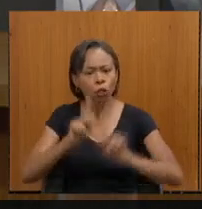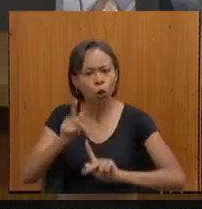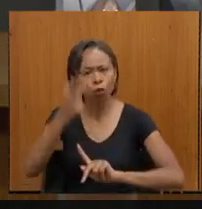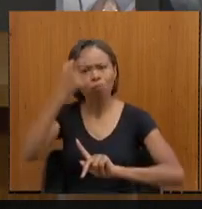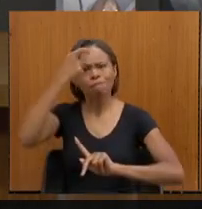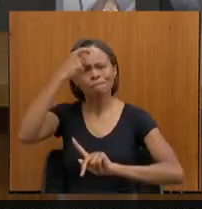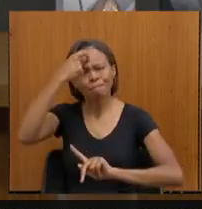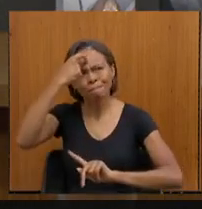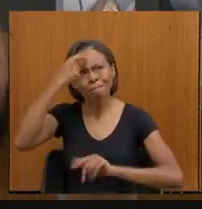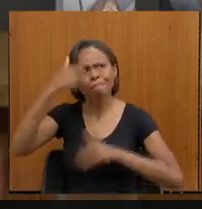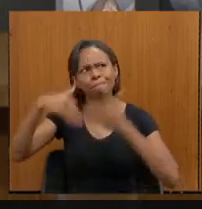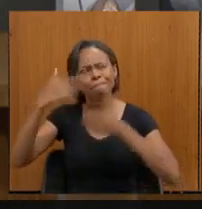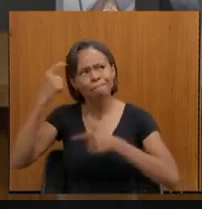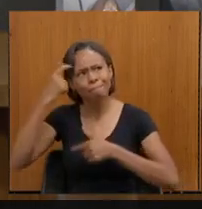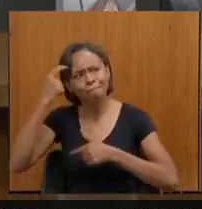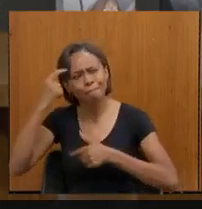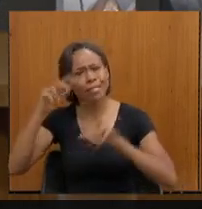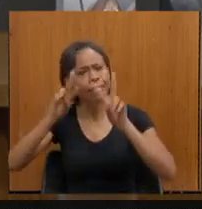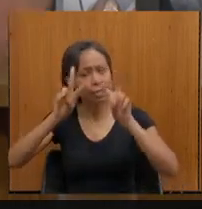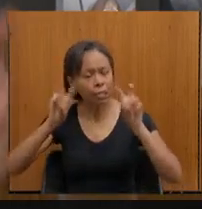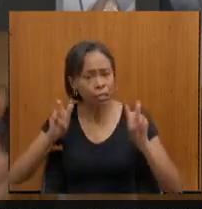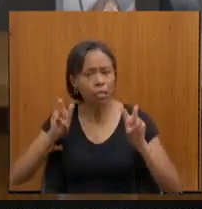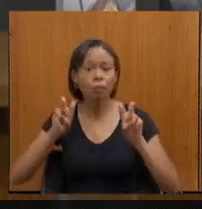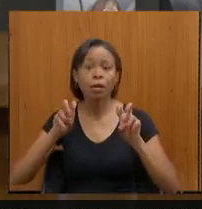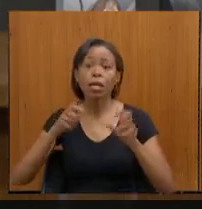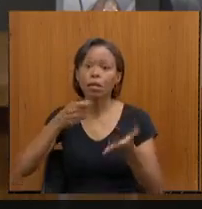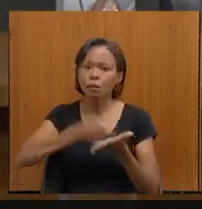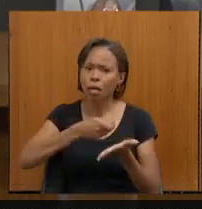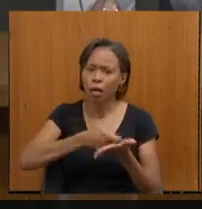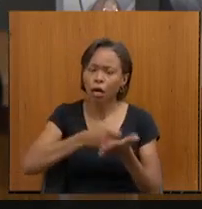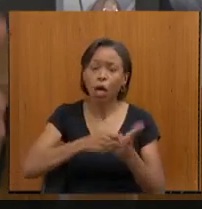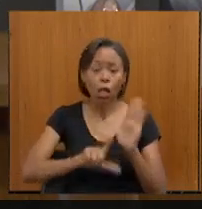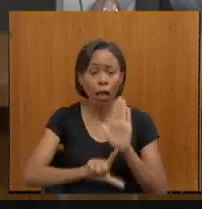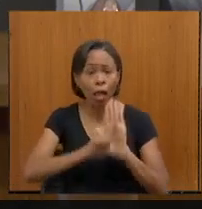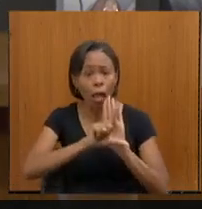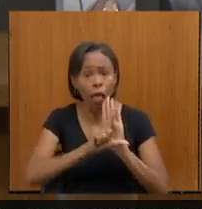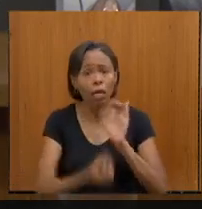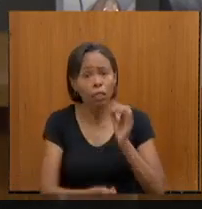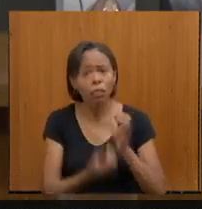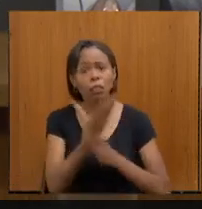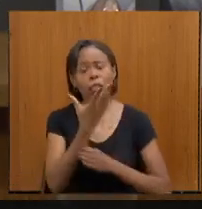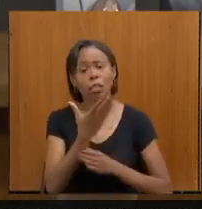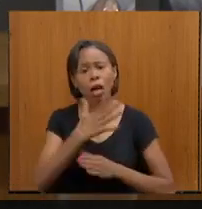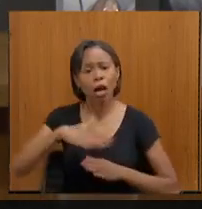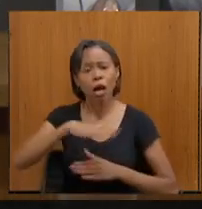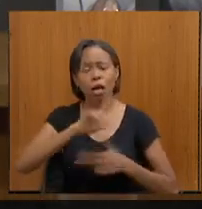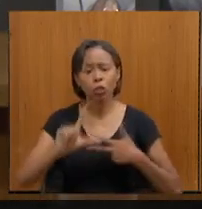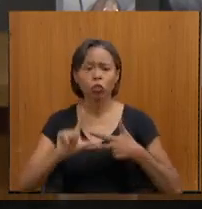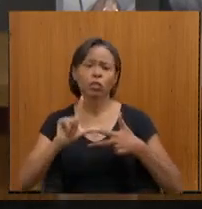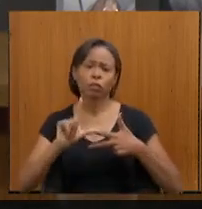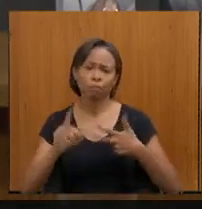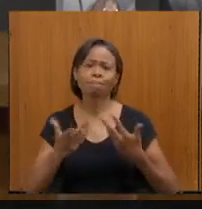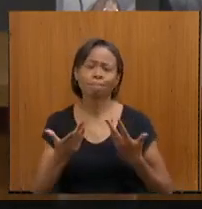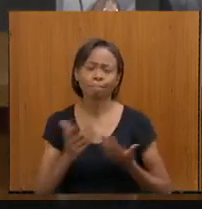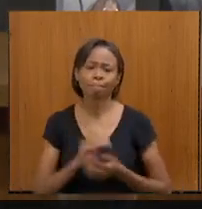tema e com isso gerar uma pressão Legislativa vamos assim para o legislativo de